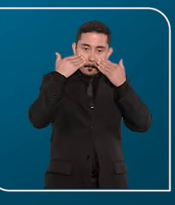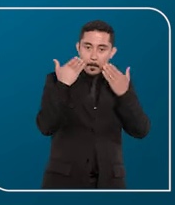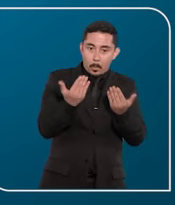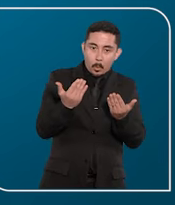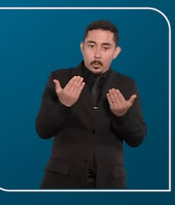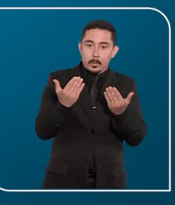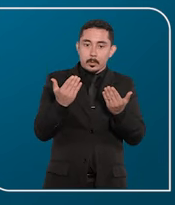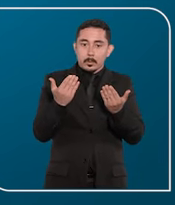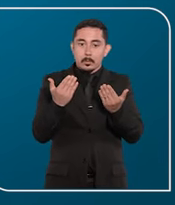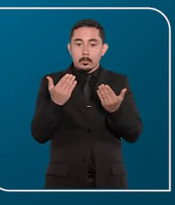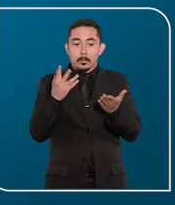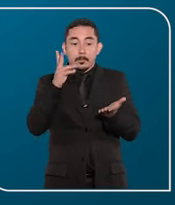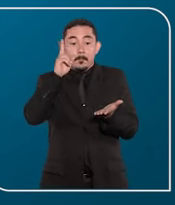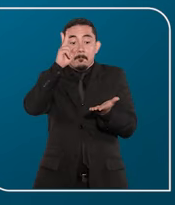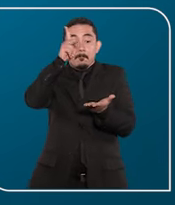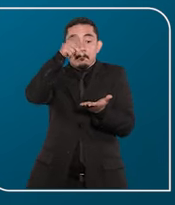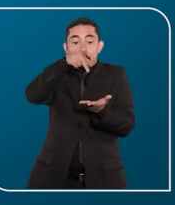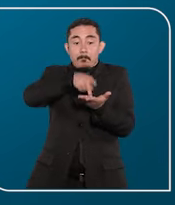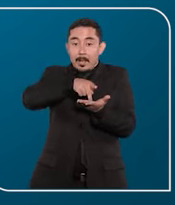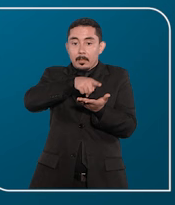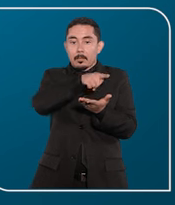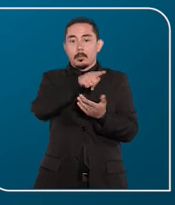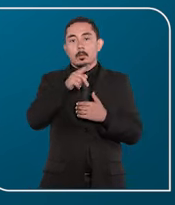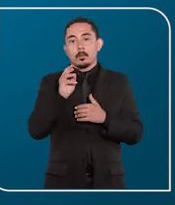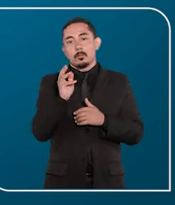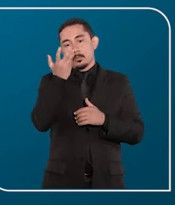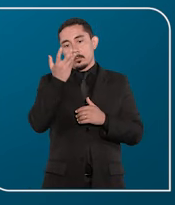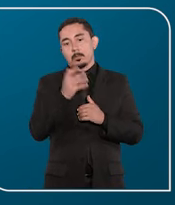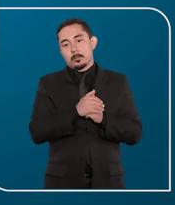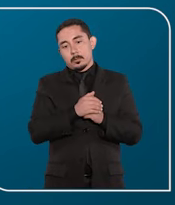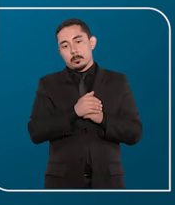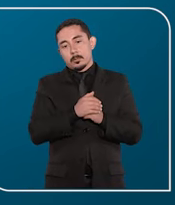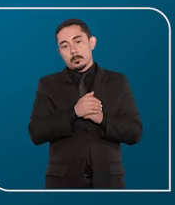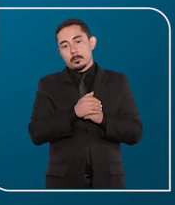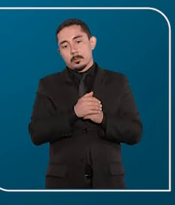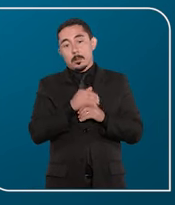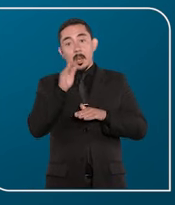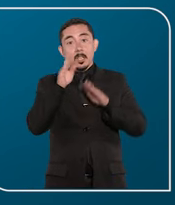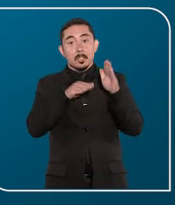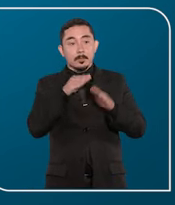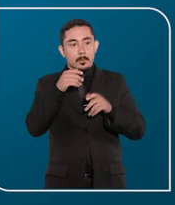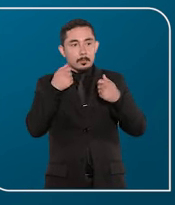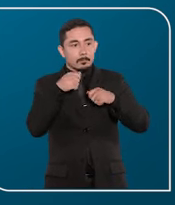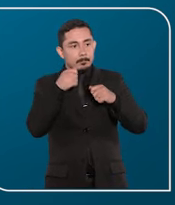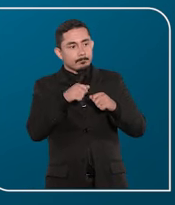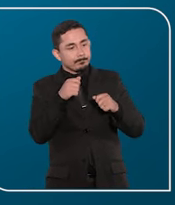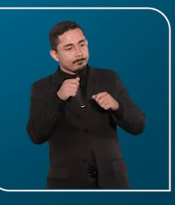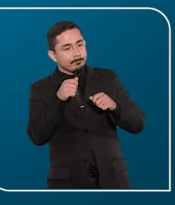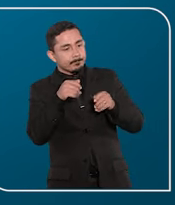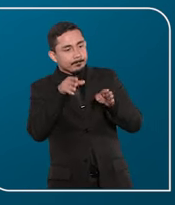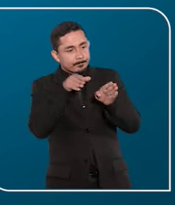a real situação. É quase como uma espécie de convencimento que ele tem que fazer